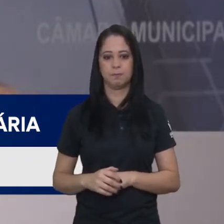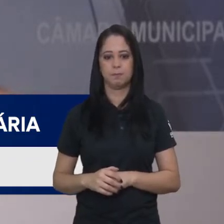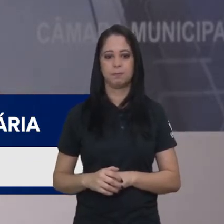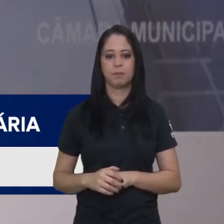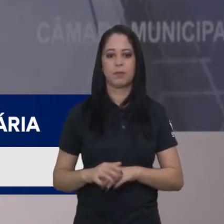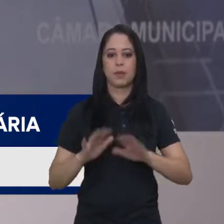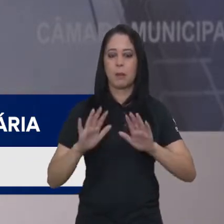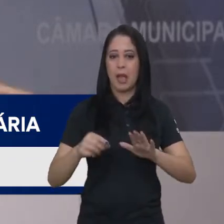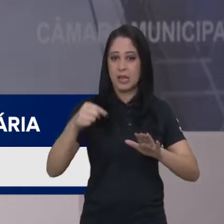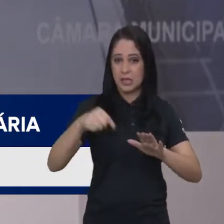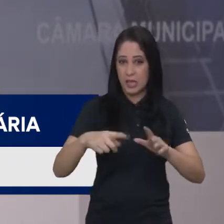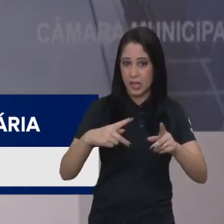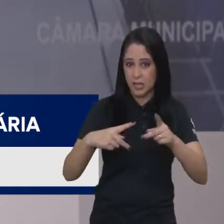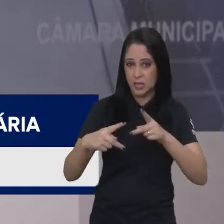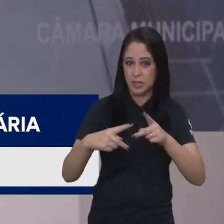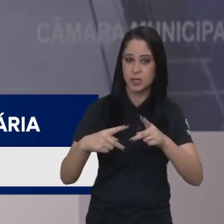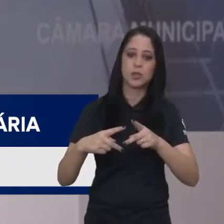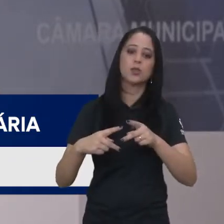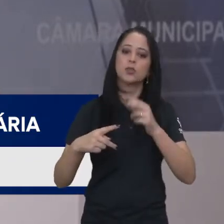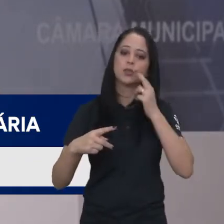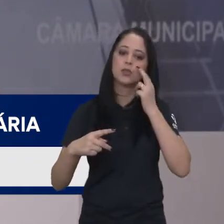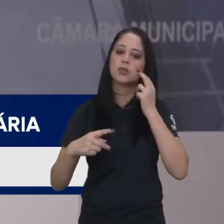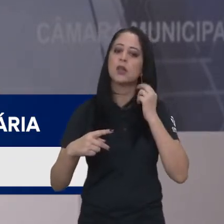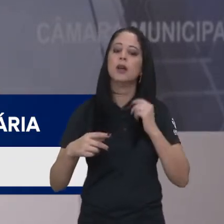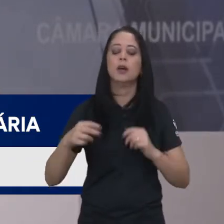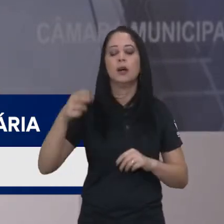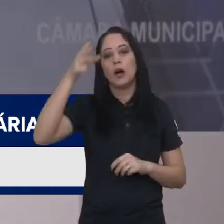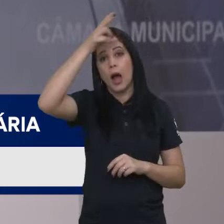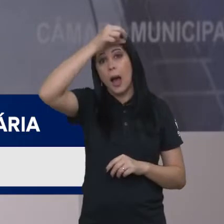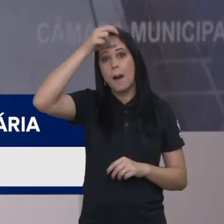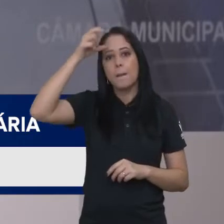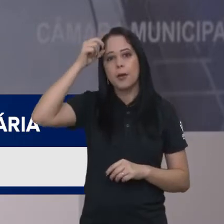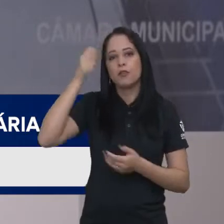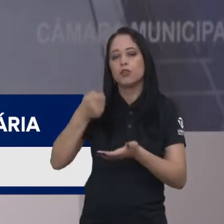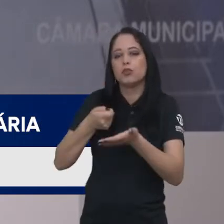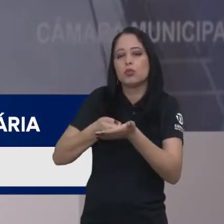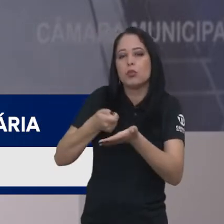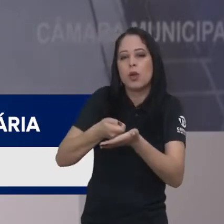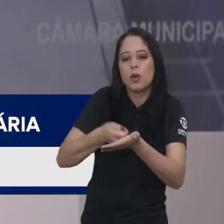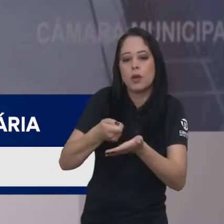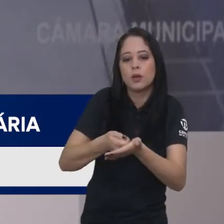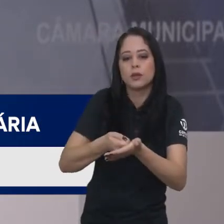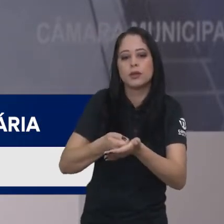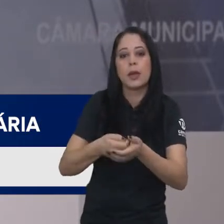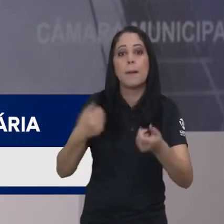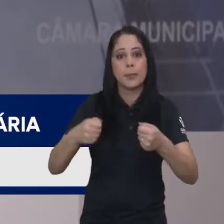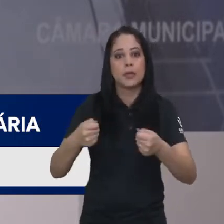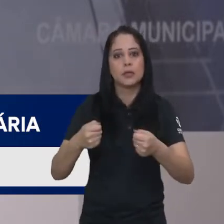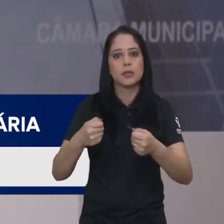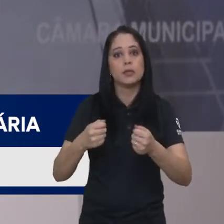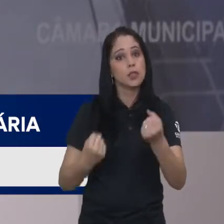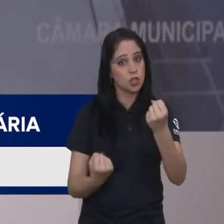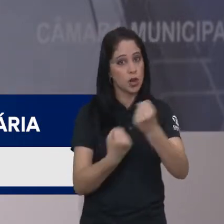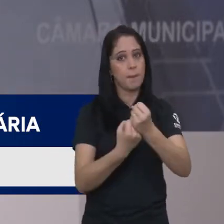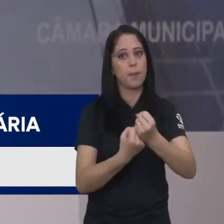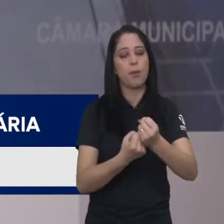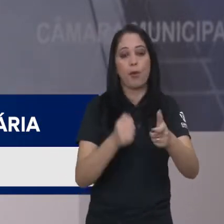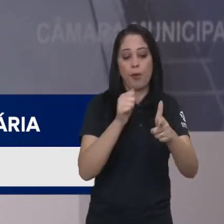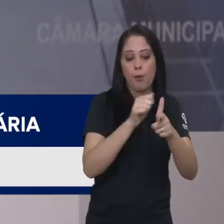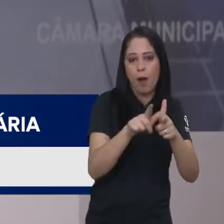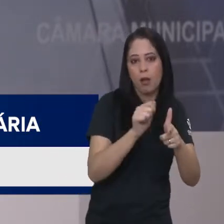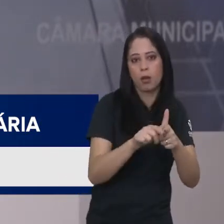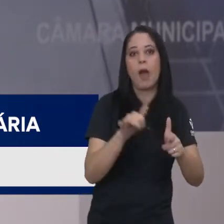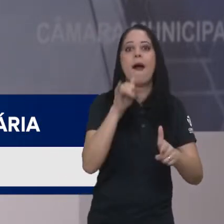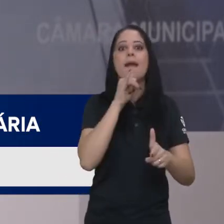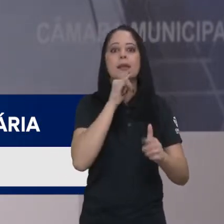pessoas. Só que o município tem recorrido e nem isso tem sido garantido. Que as pessoas recebam, pelo menos, auxílio aluguel ou outro